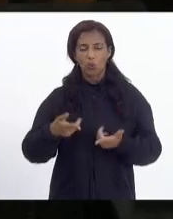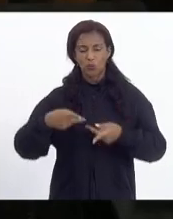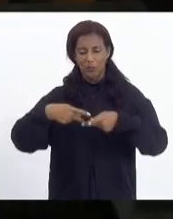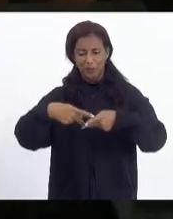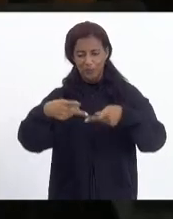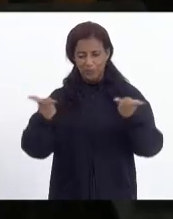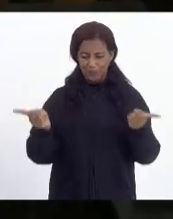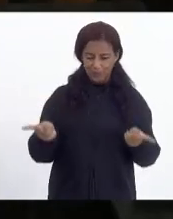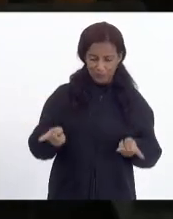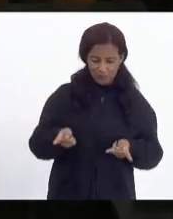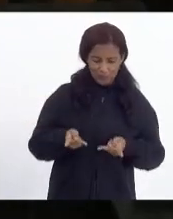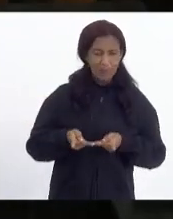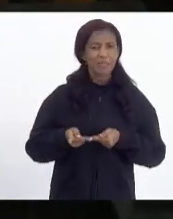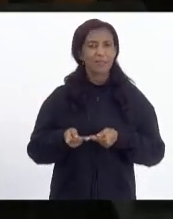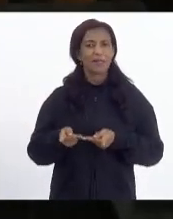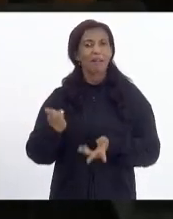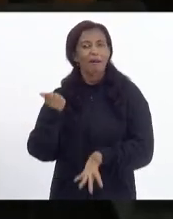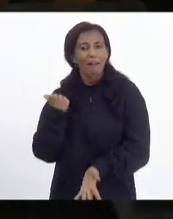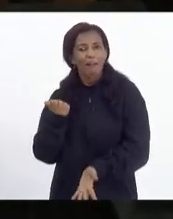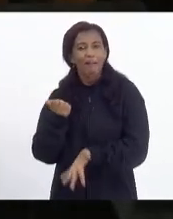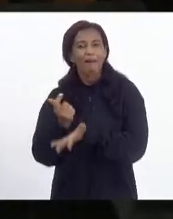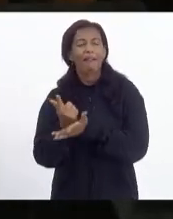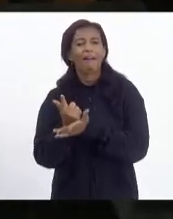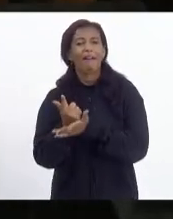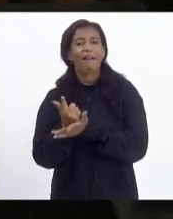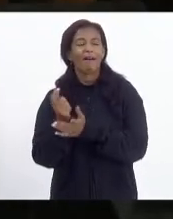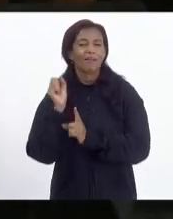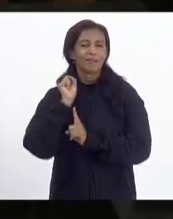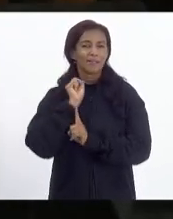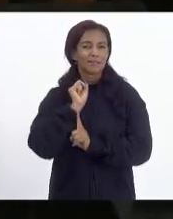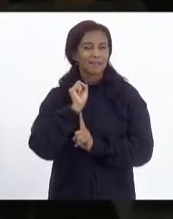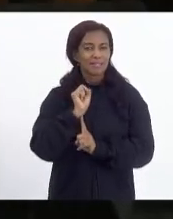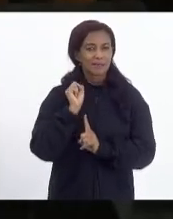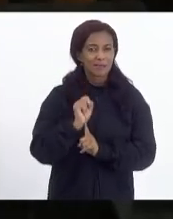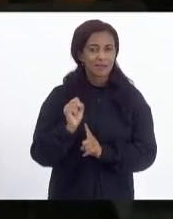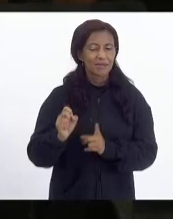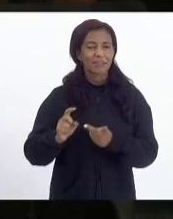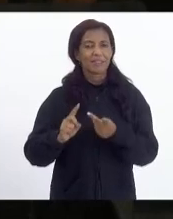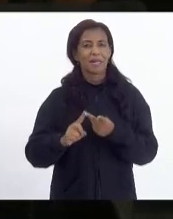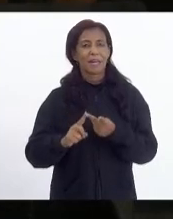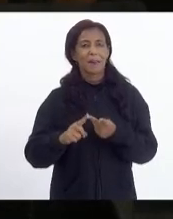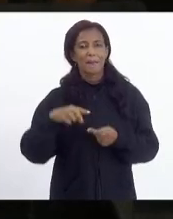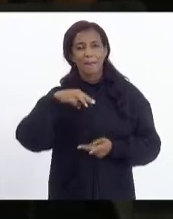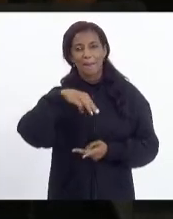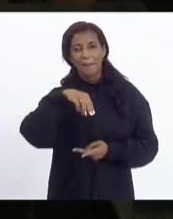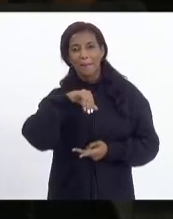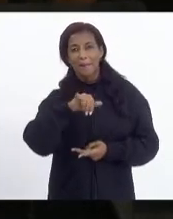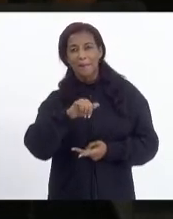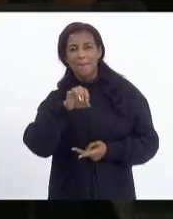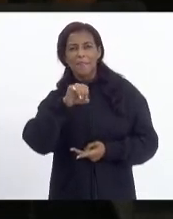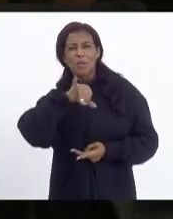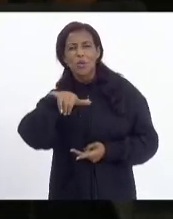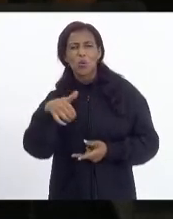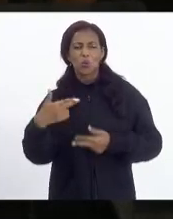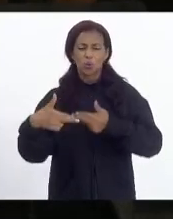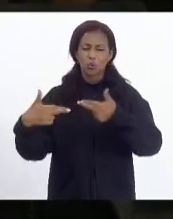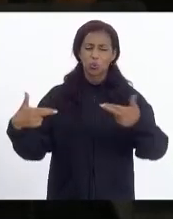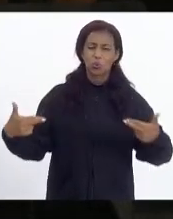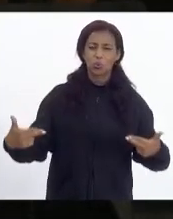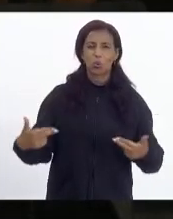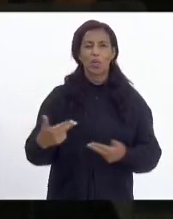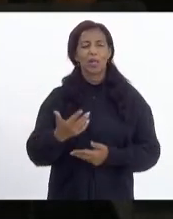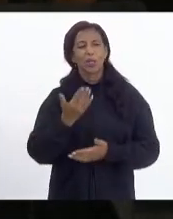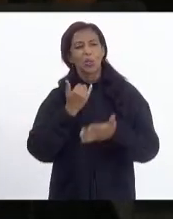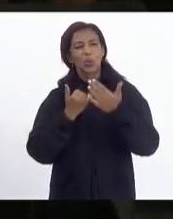hoje comprada no nos supermercados os miojos da vida e